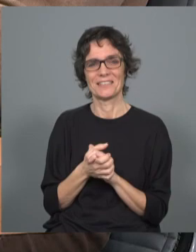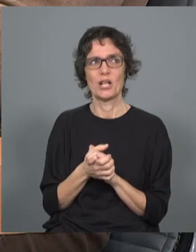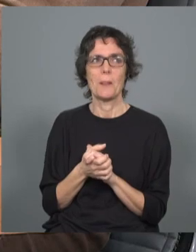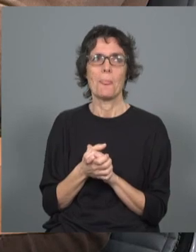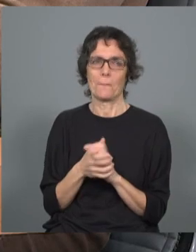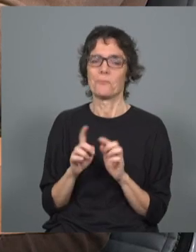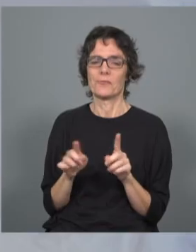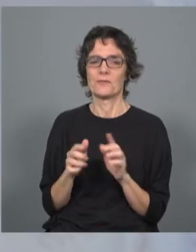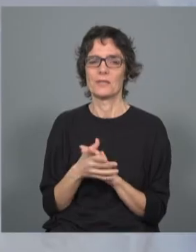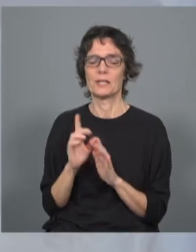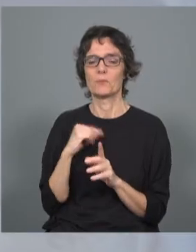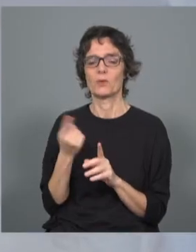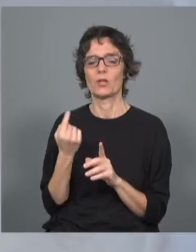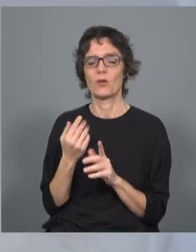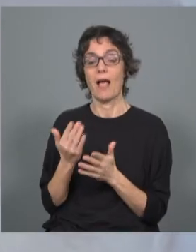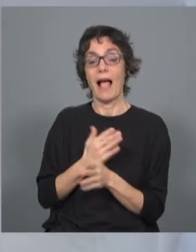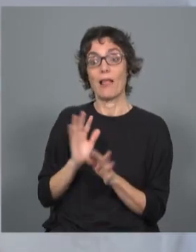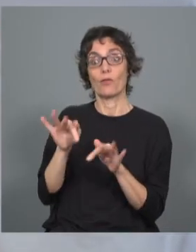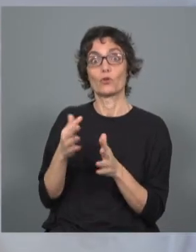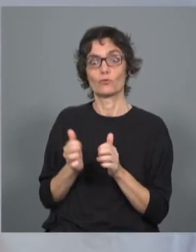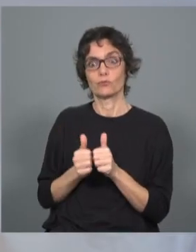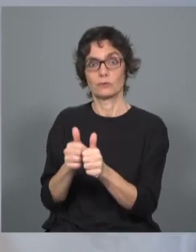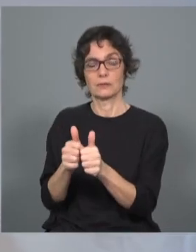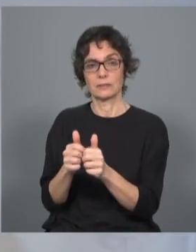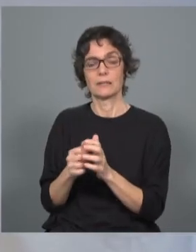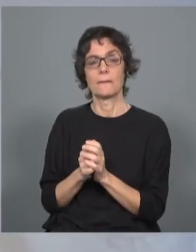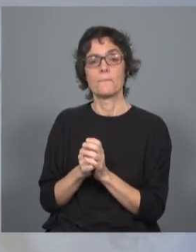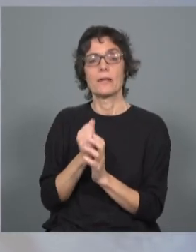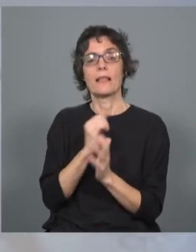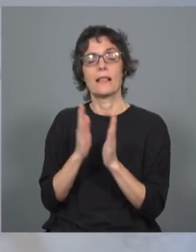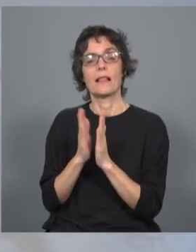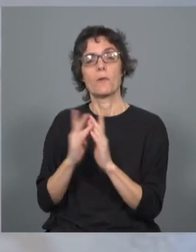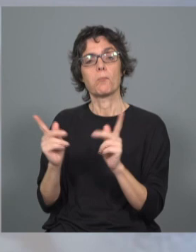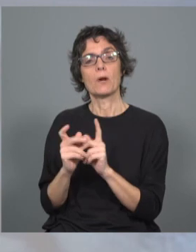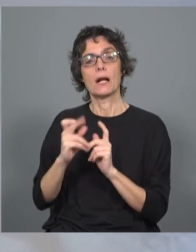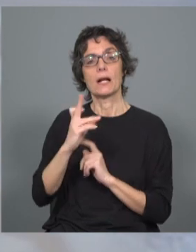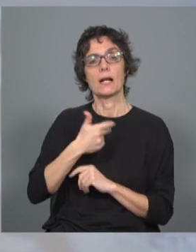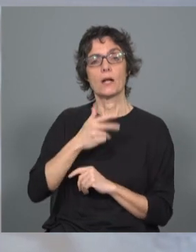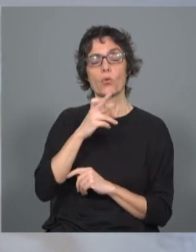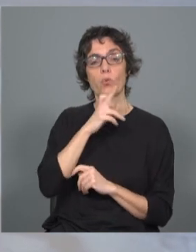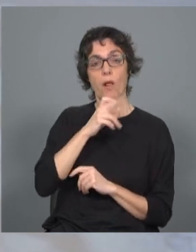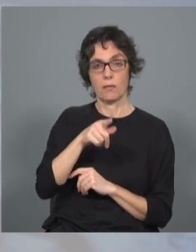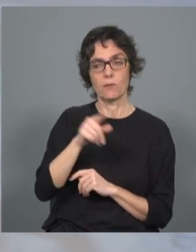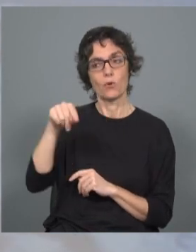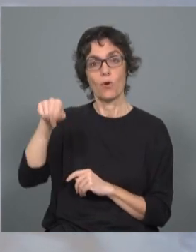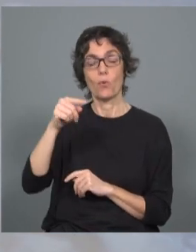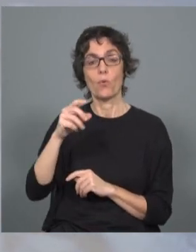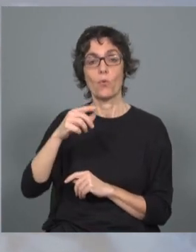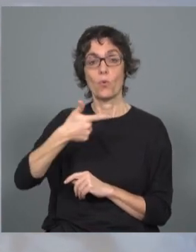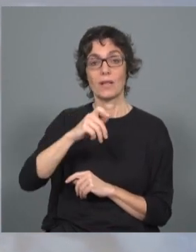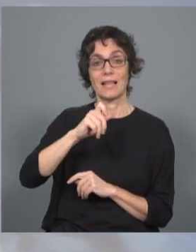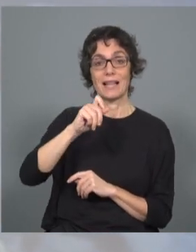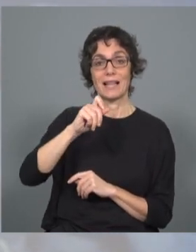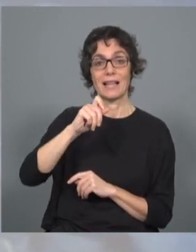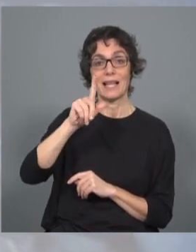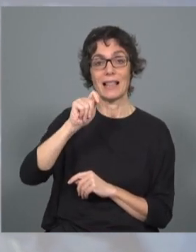ter concluído este processo de discernimento na Capela do Rato, o padre Tolentino, não é? O nosso atual cardeal,